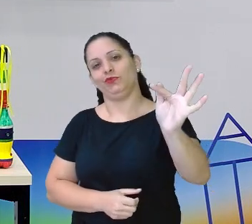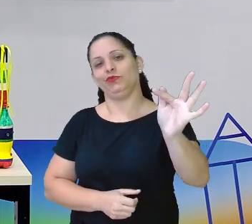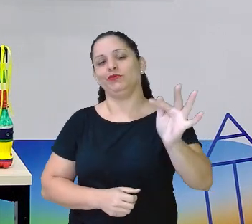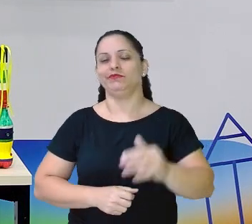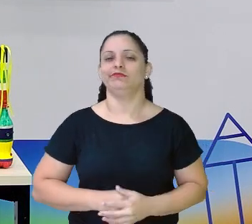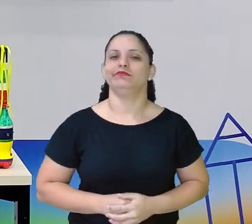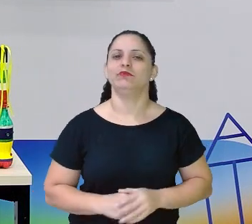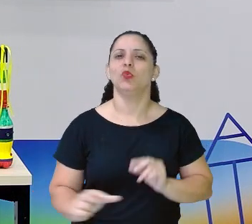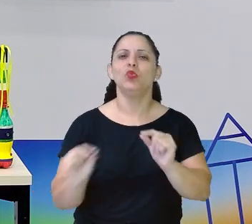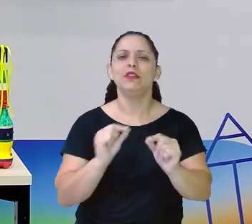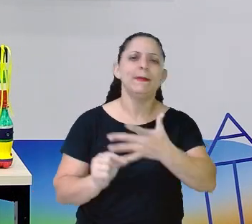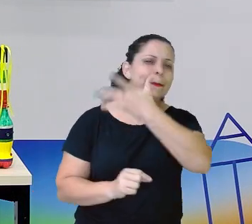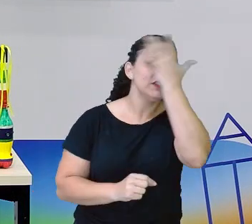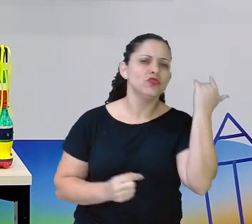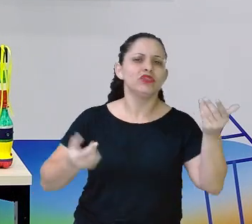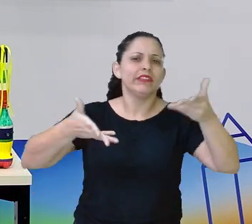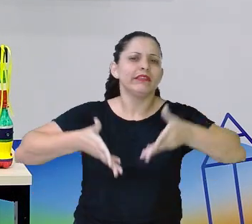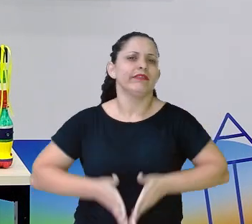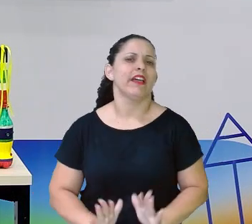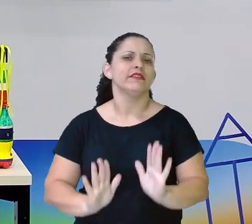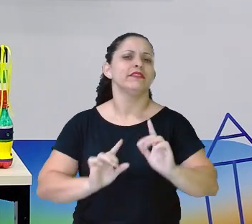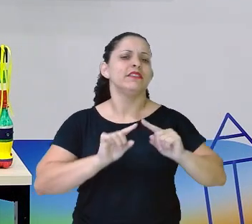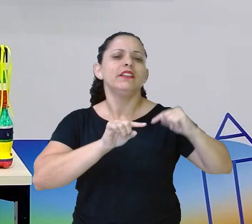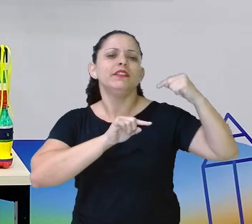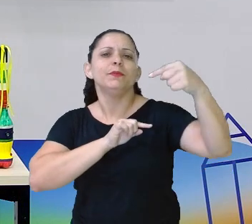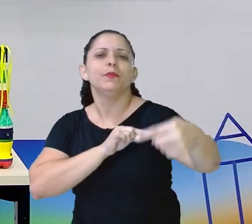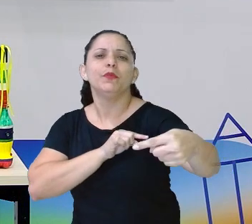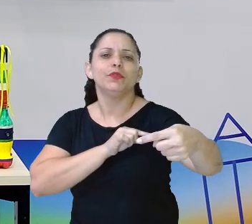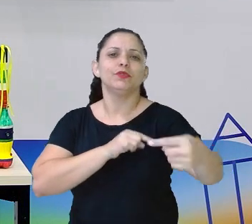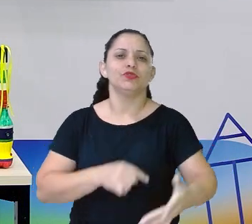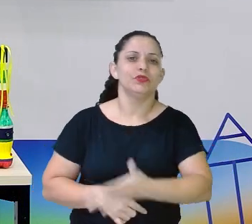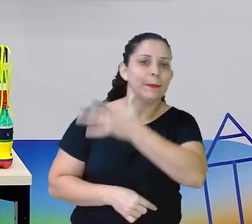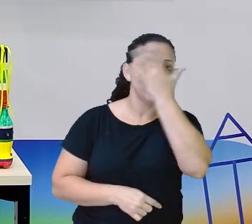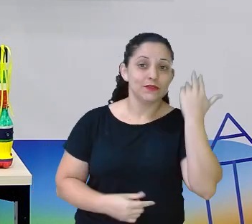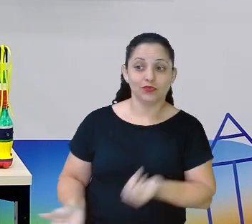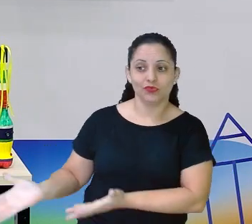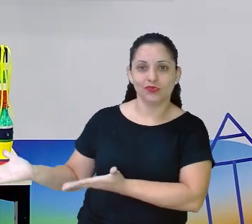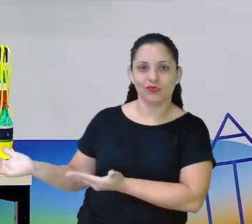que vem depois? E as pessoas que vão nascer ainda? E os mais